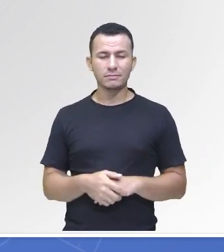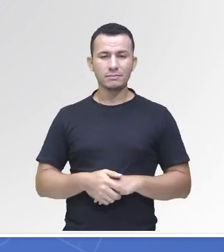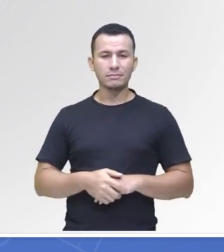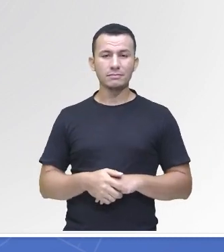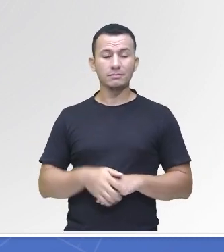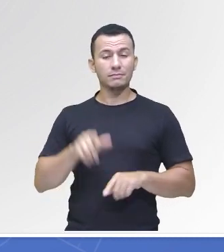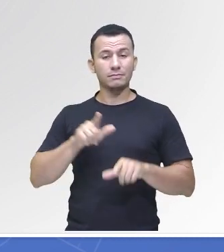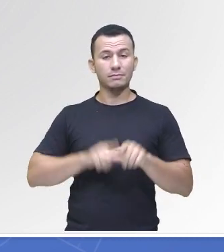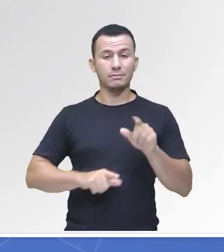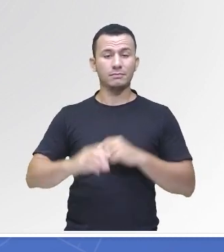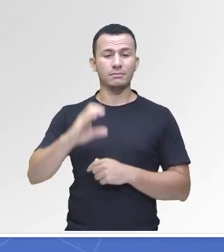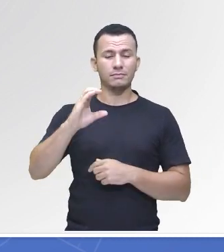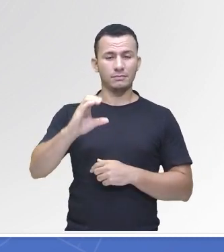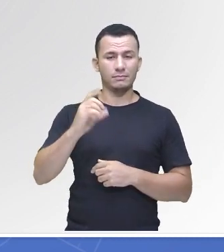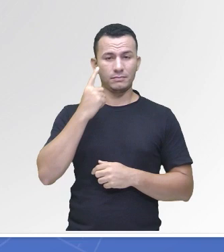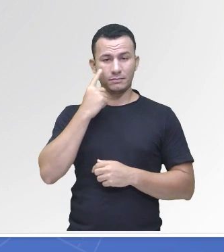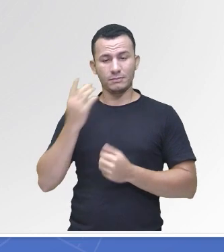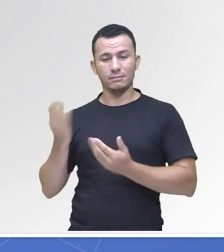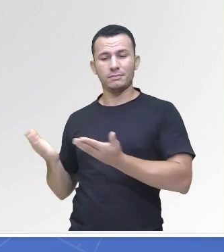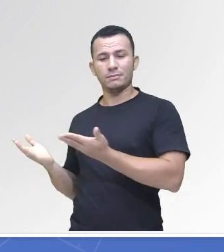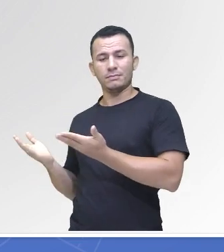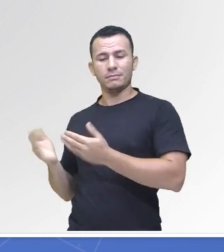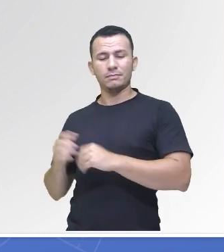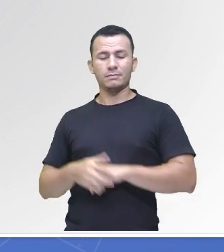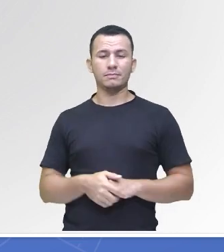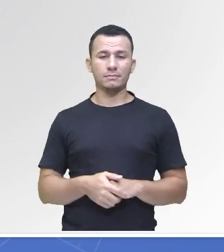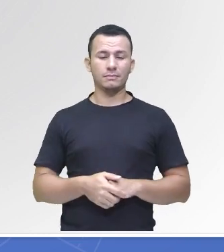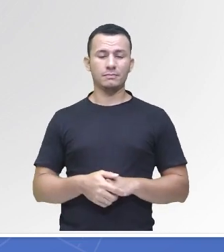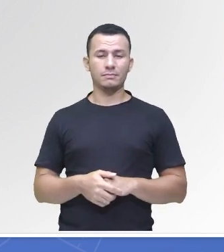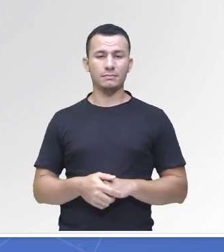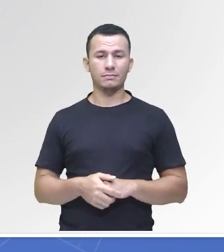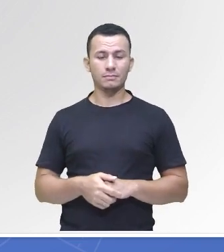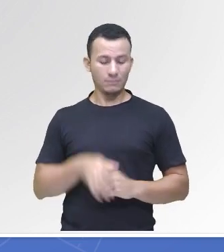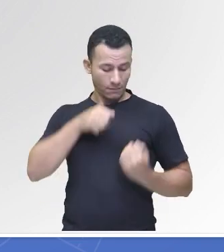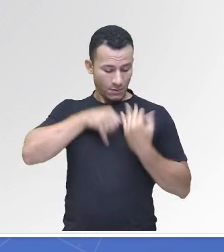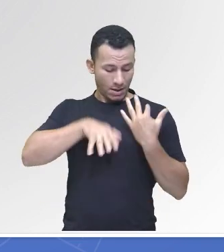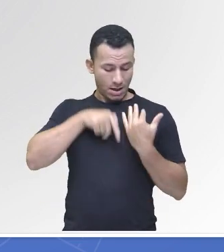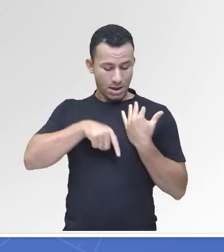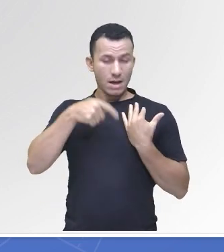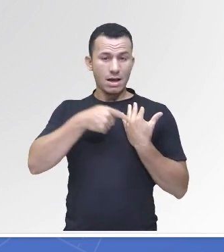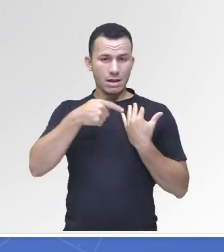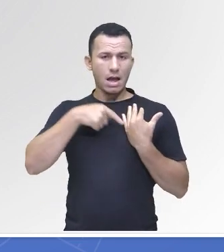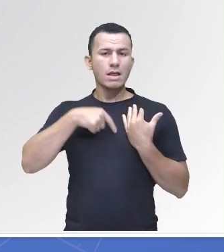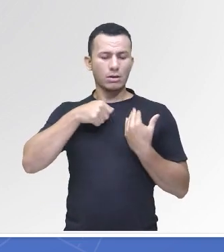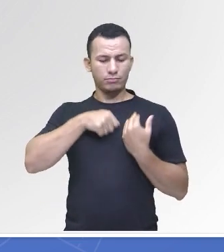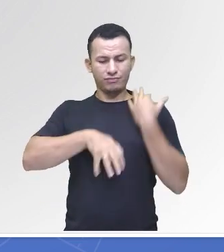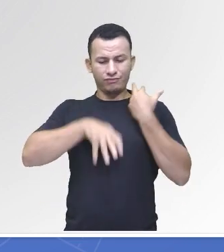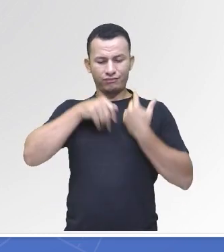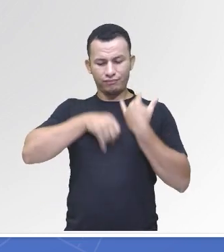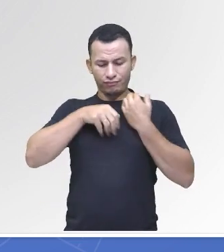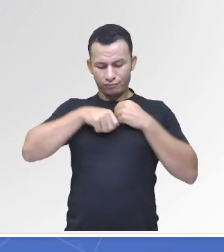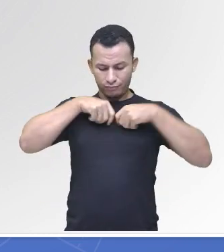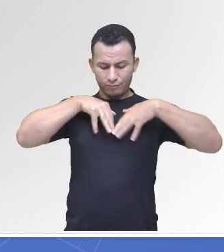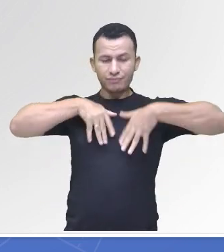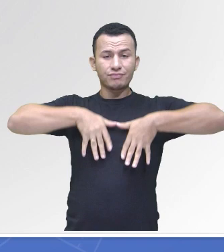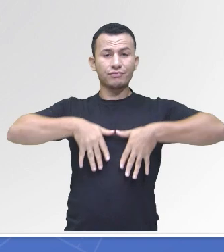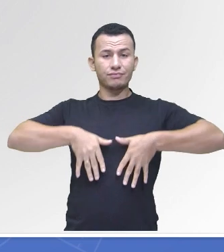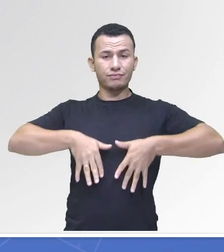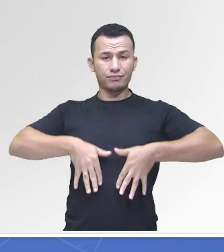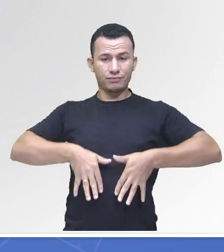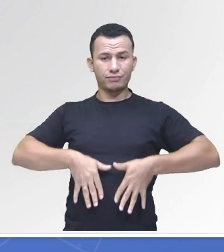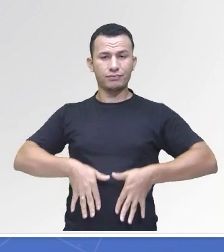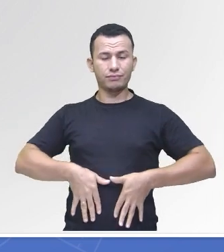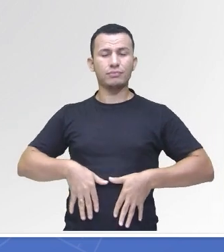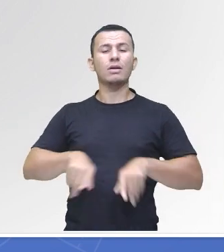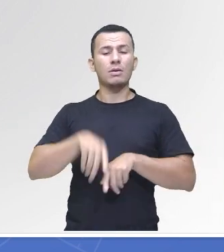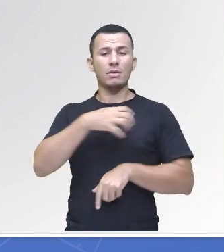tem aí a nossa resposta correta, né? A resposta C. As artérias, elas atuam levando sangue do coração para todos os tecidos